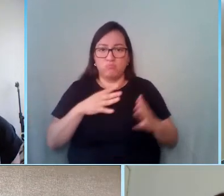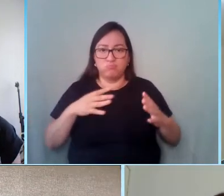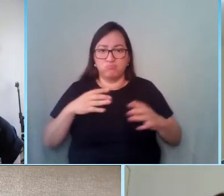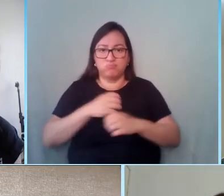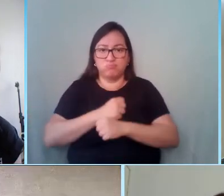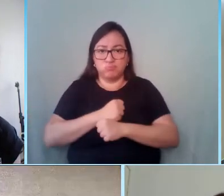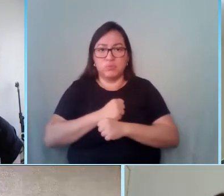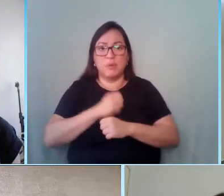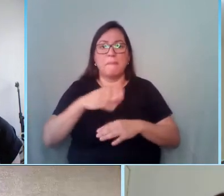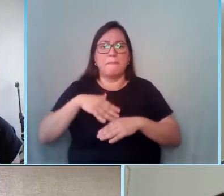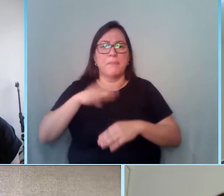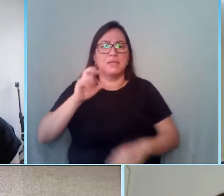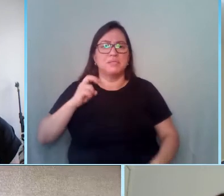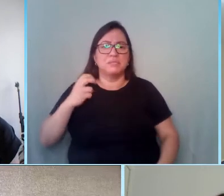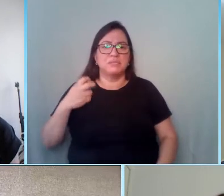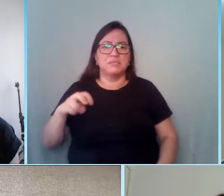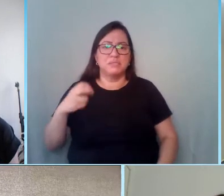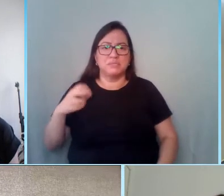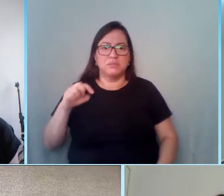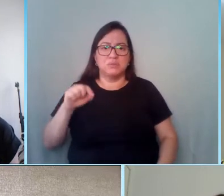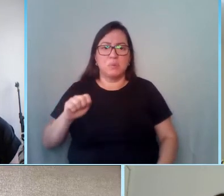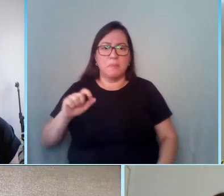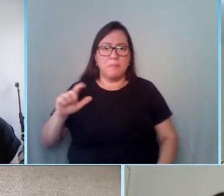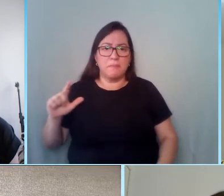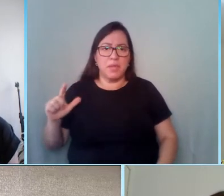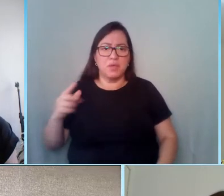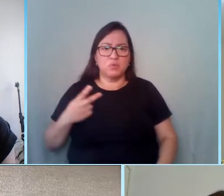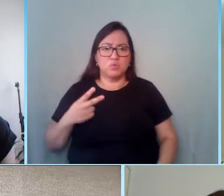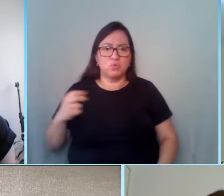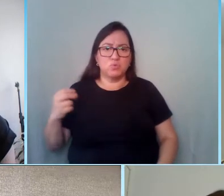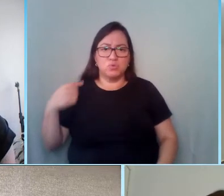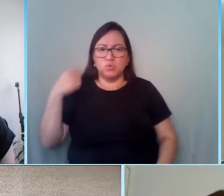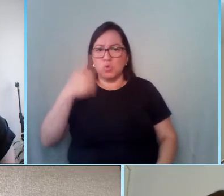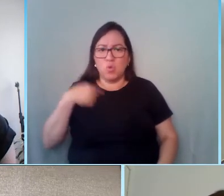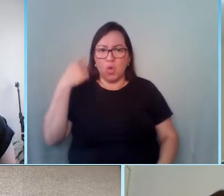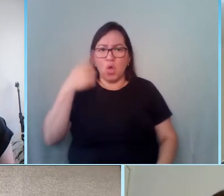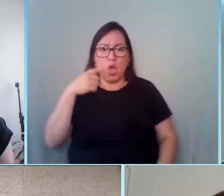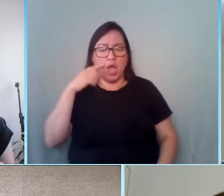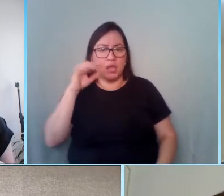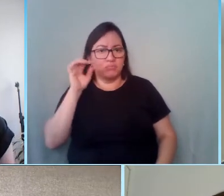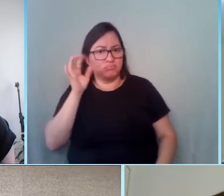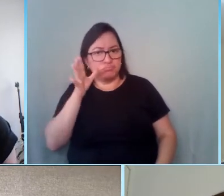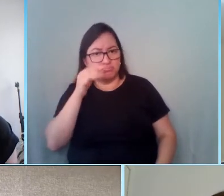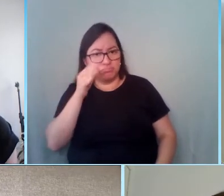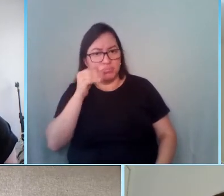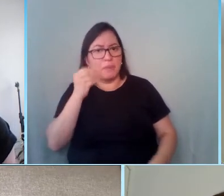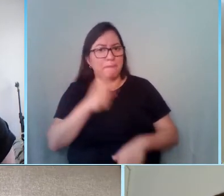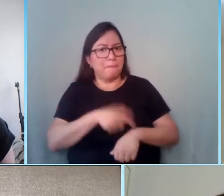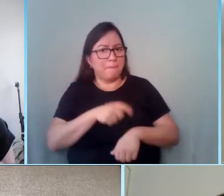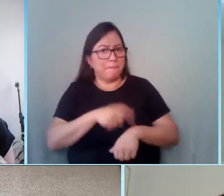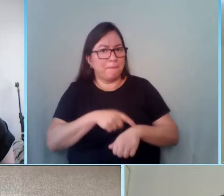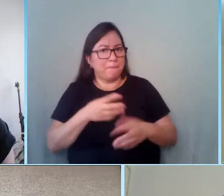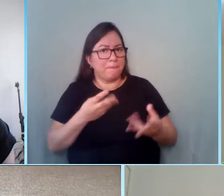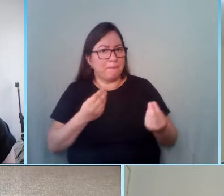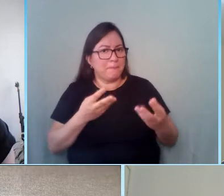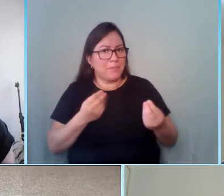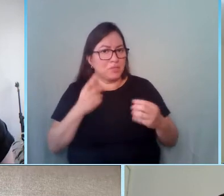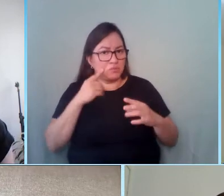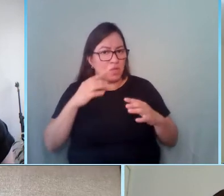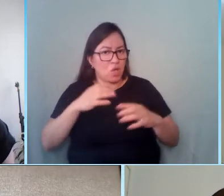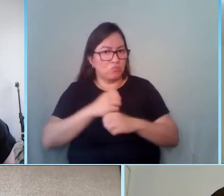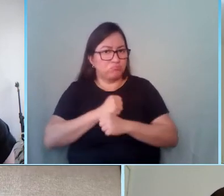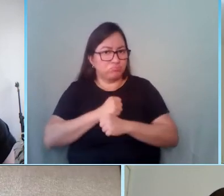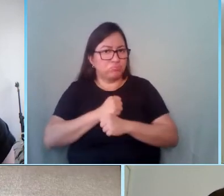de 5 mil, né, quase 5.200 horas assistidas, então isso é muita coisa, né, somando todas as